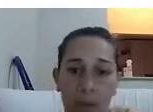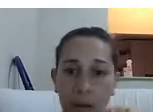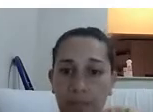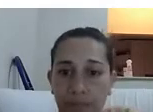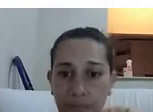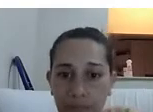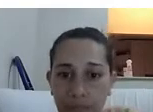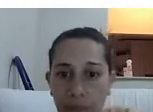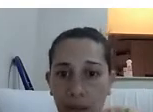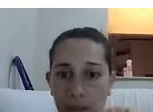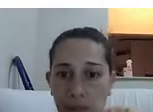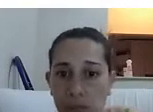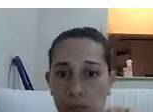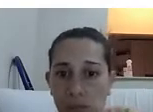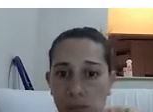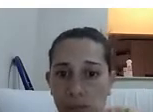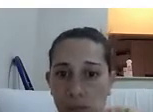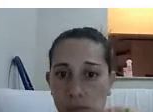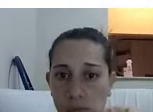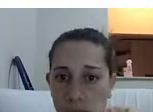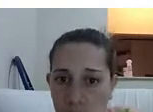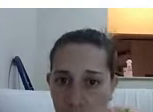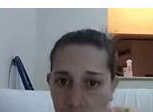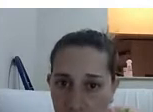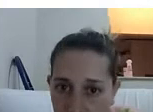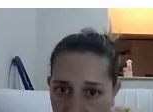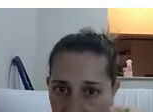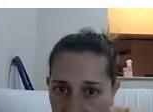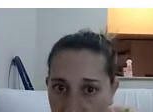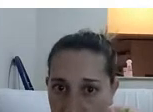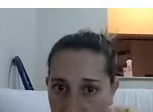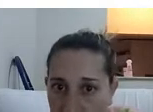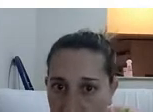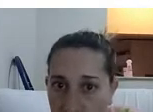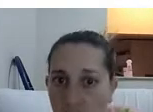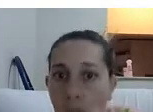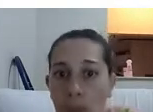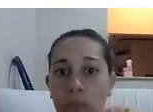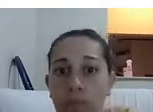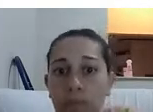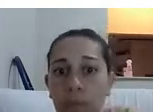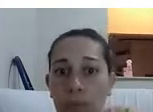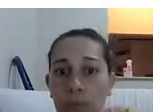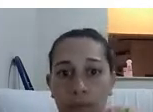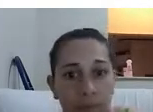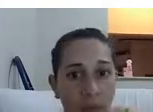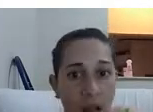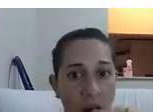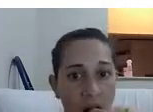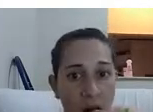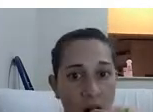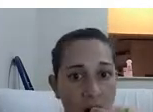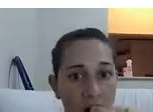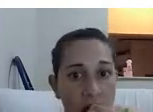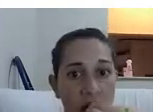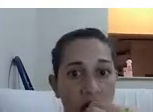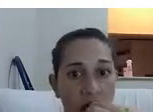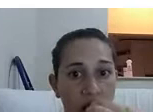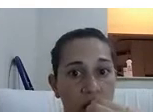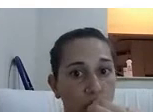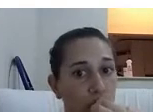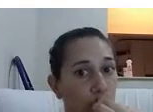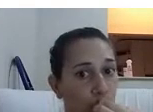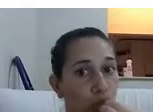encontro 8. Aqui está o encontro 7, ó, que é de hoje. O próximo material na pré-aula, aula encontro